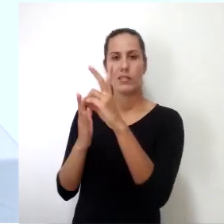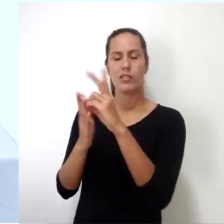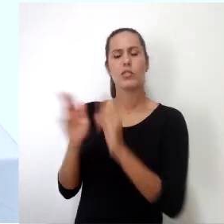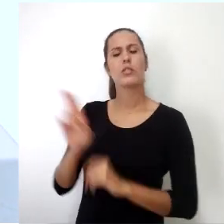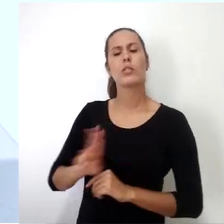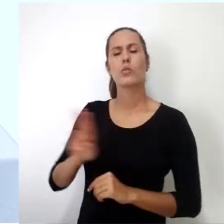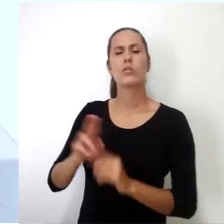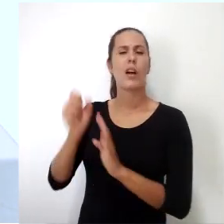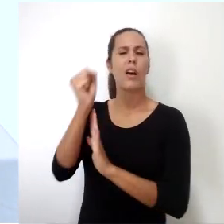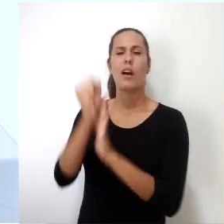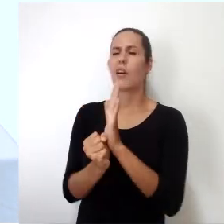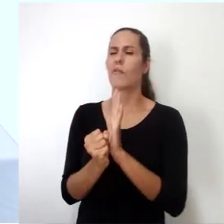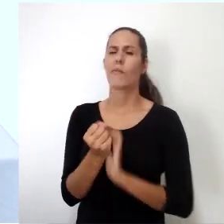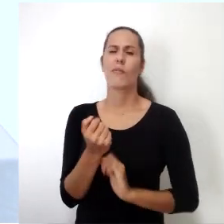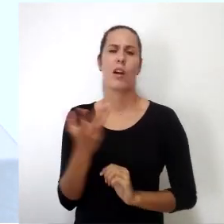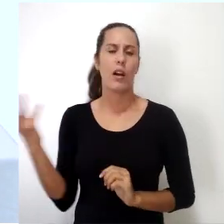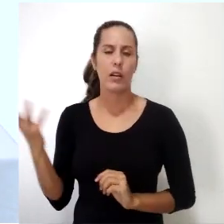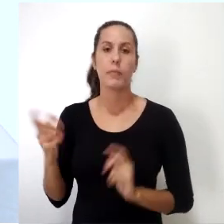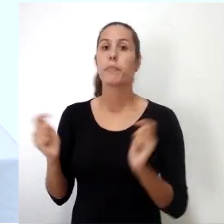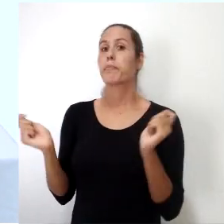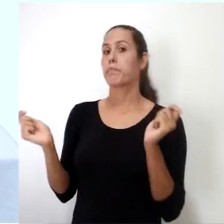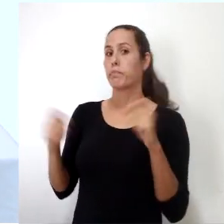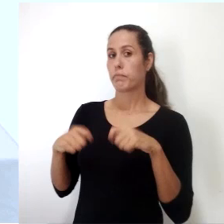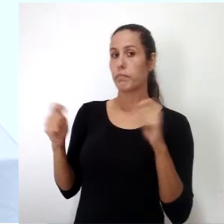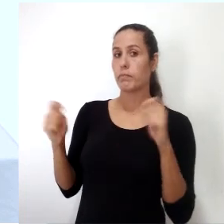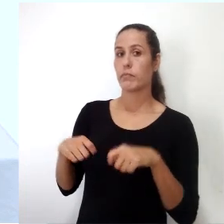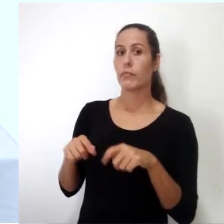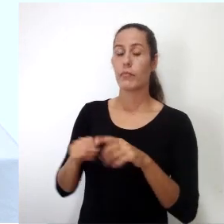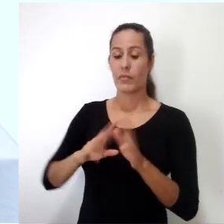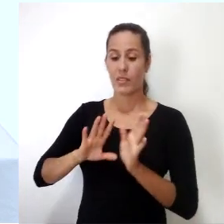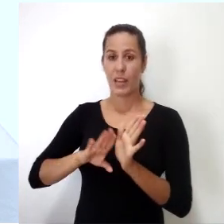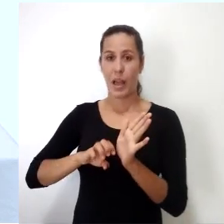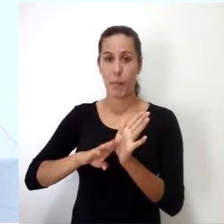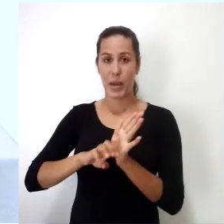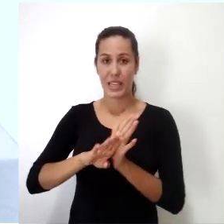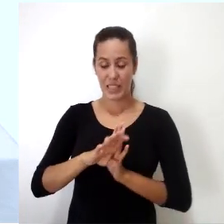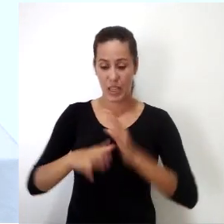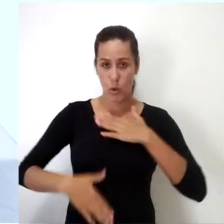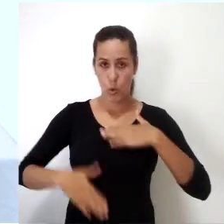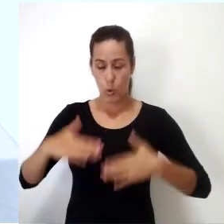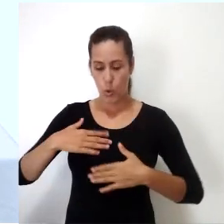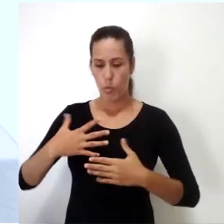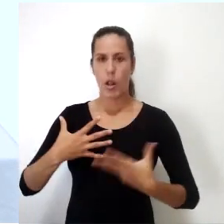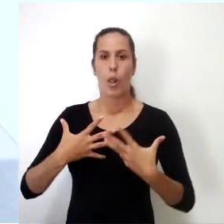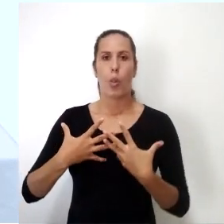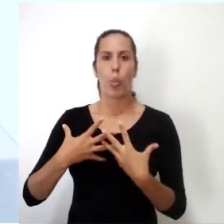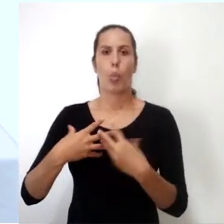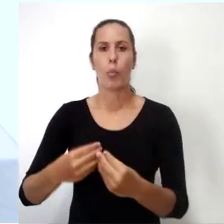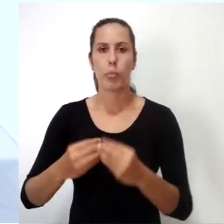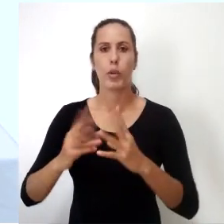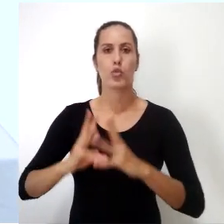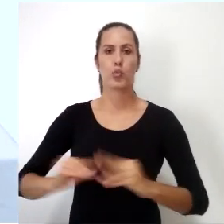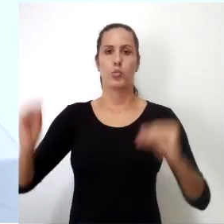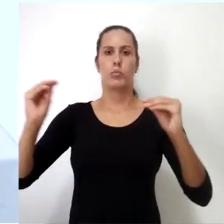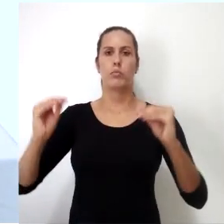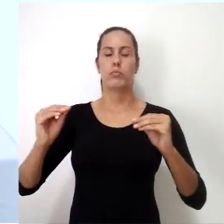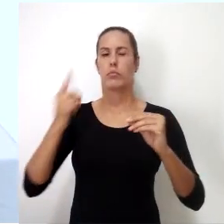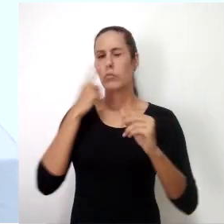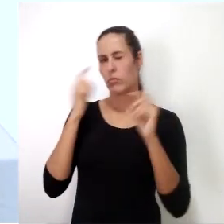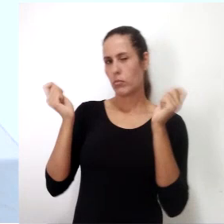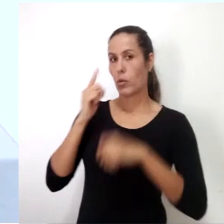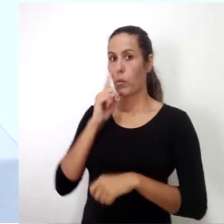planta brasileira que é usada aí por indígenas há séculos, que é capaz de frear as